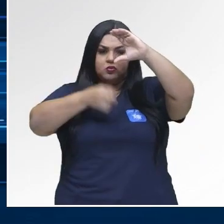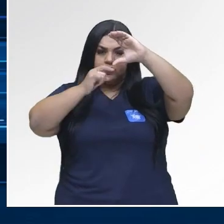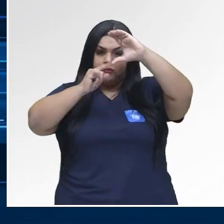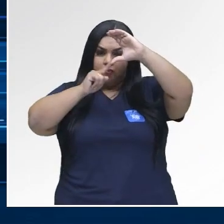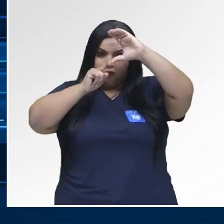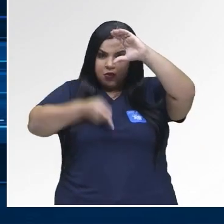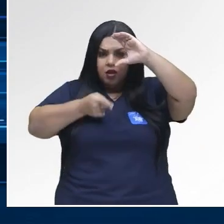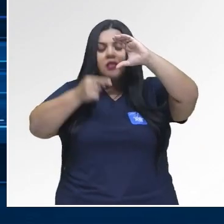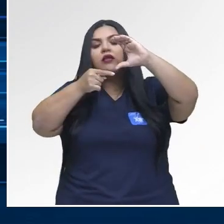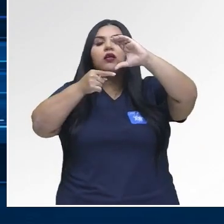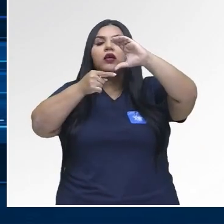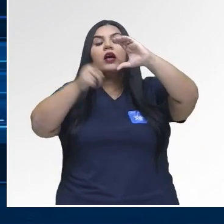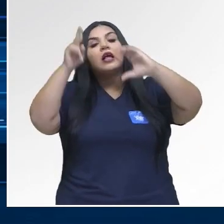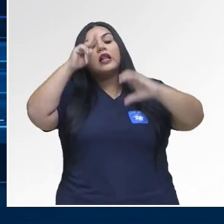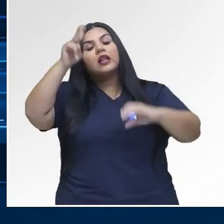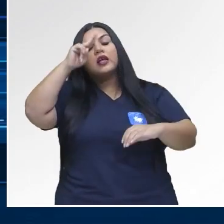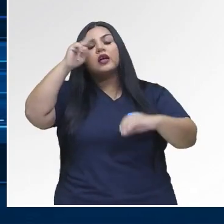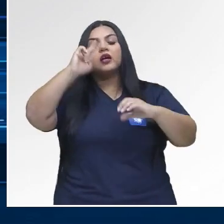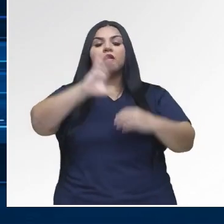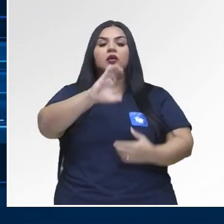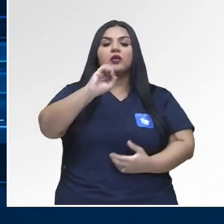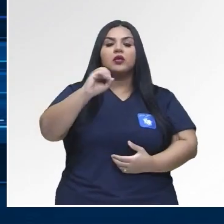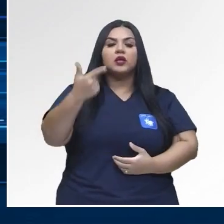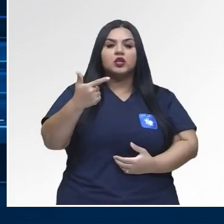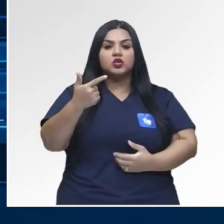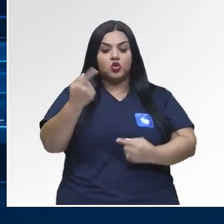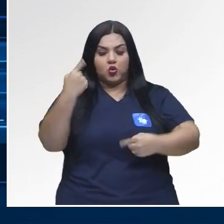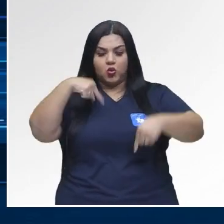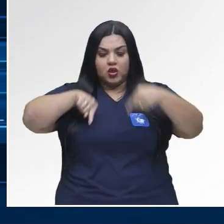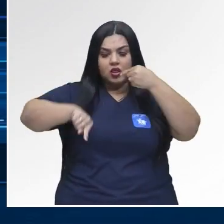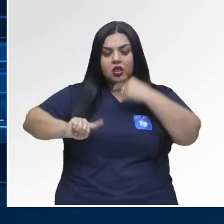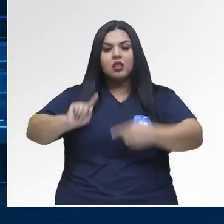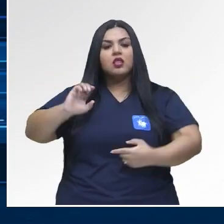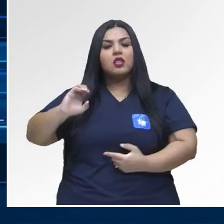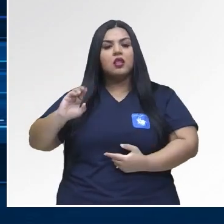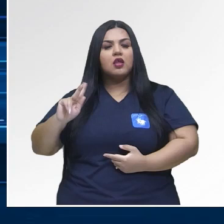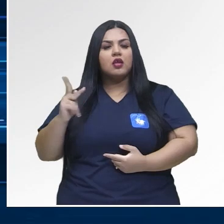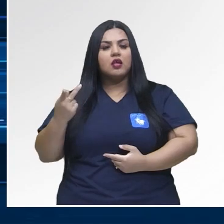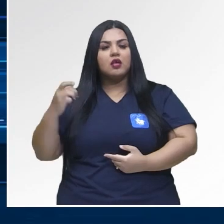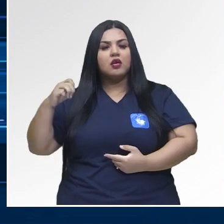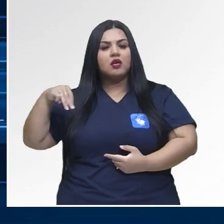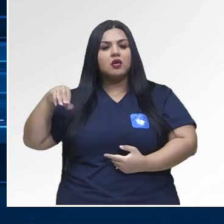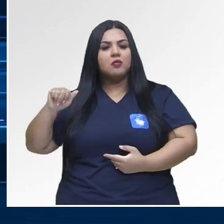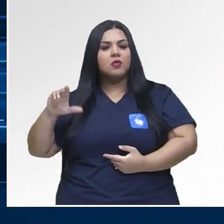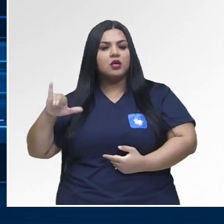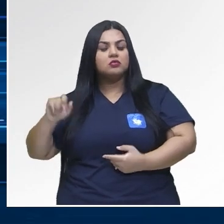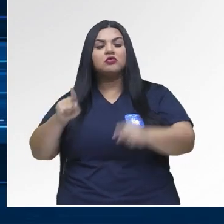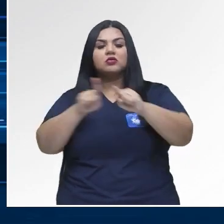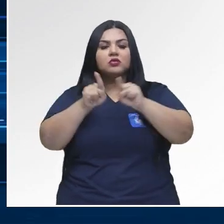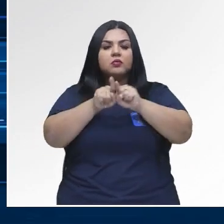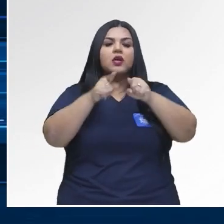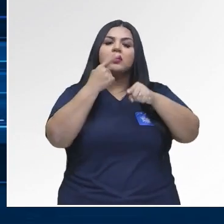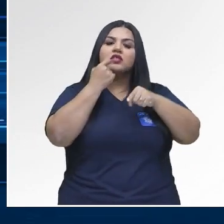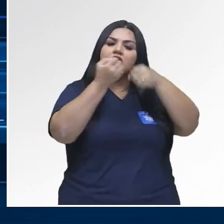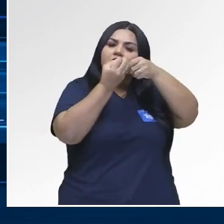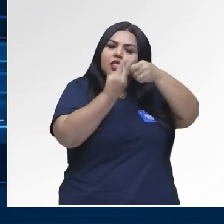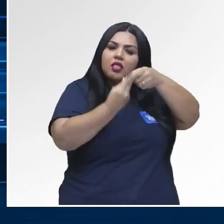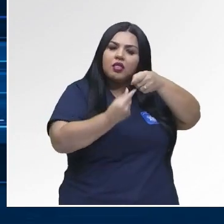Então, lembrando que o gás carbônico não circula só nas hemácias, mas também dissolvido no sangue, tá? Então,